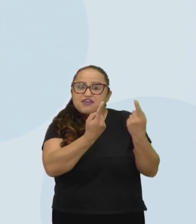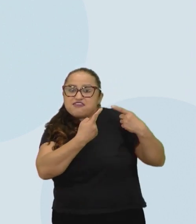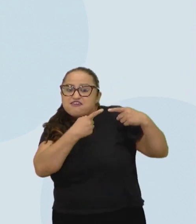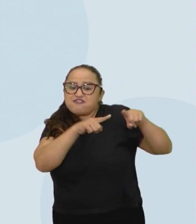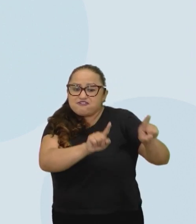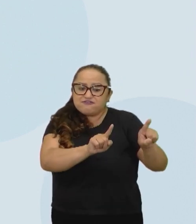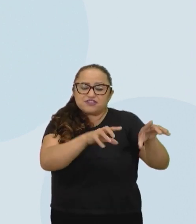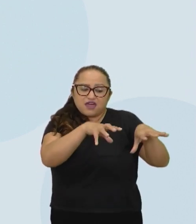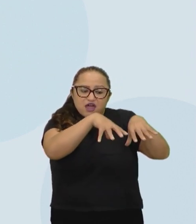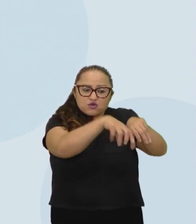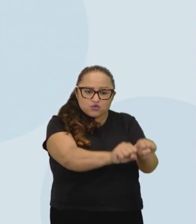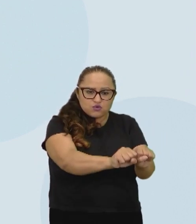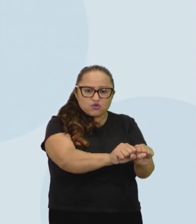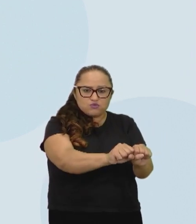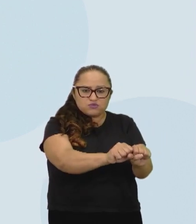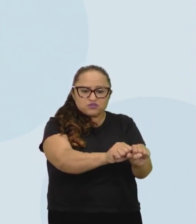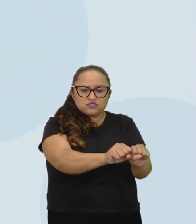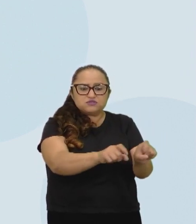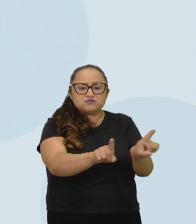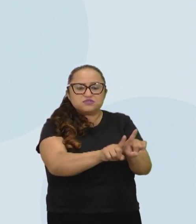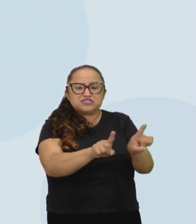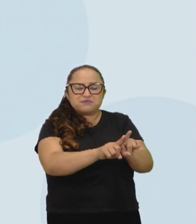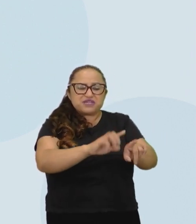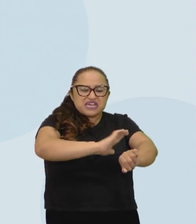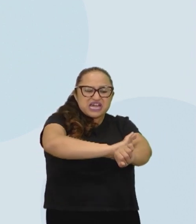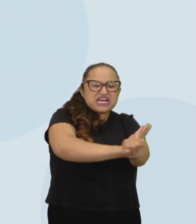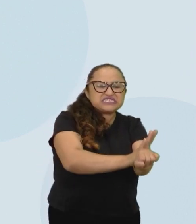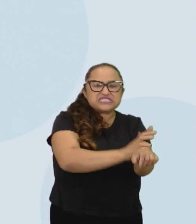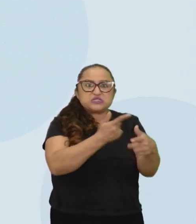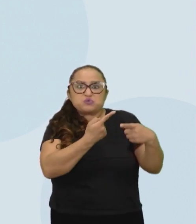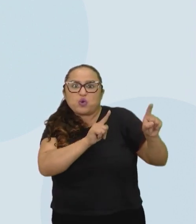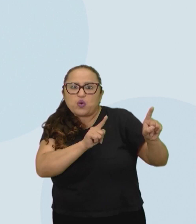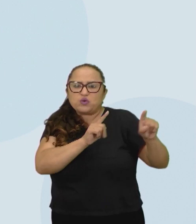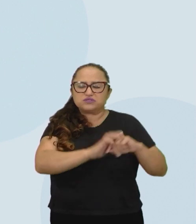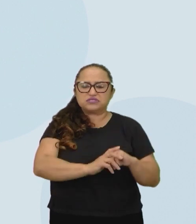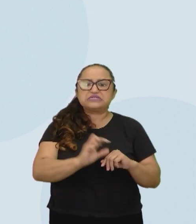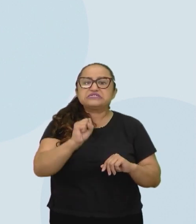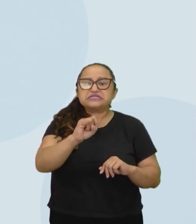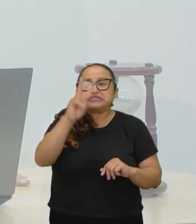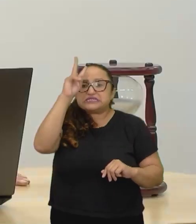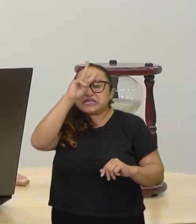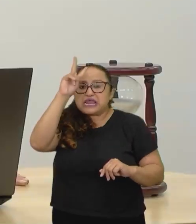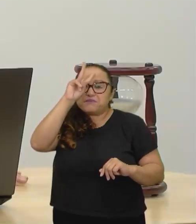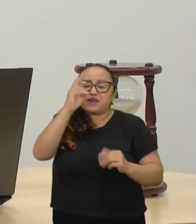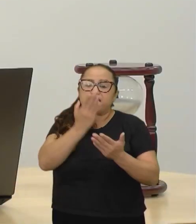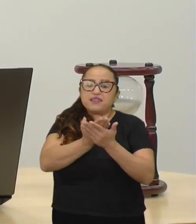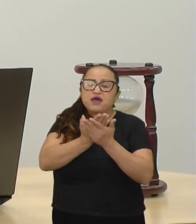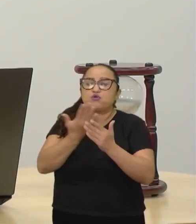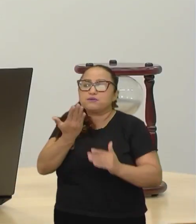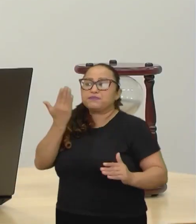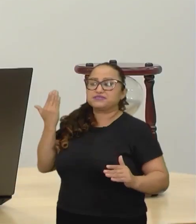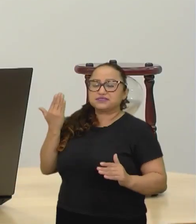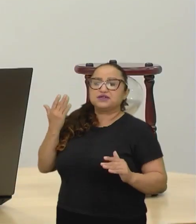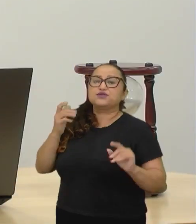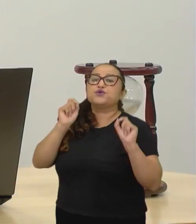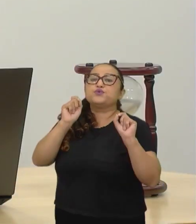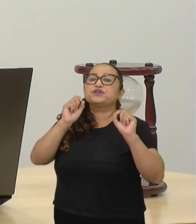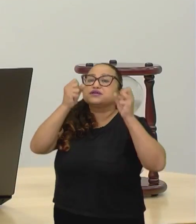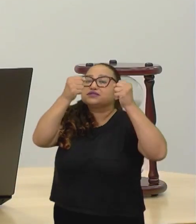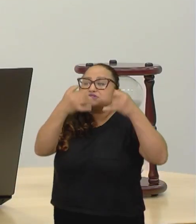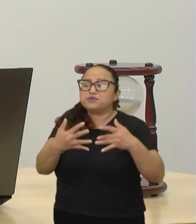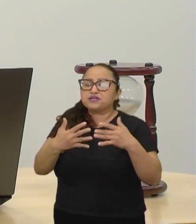e antirracismo. Essas informações são bem importantes, porque se a gente lembrar da última aula, do que nós falamos, né?